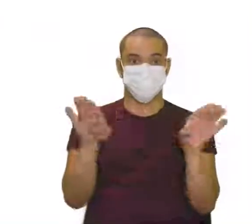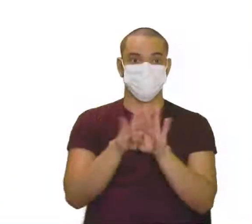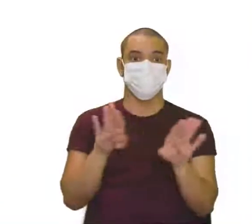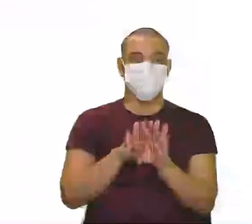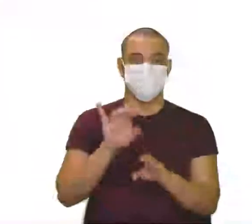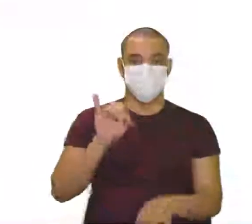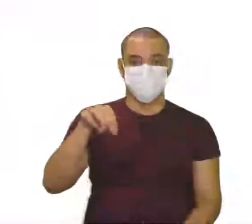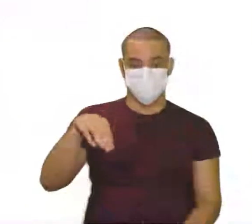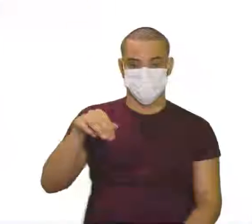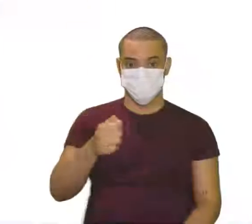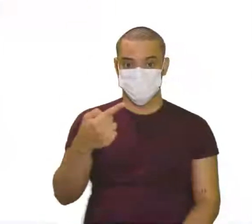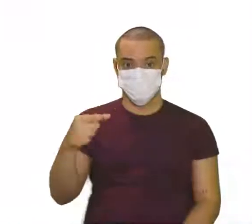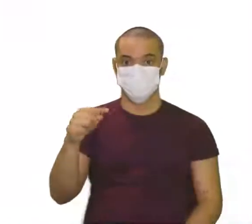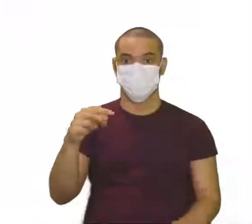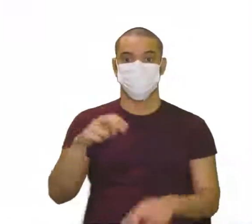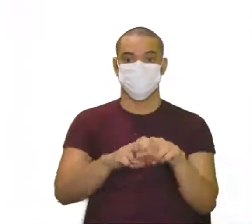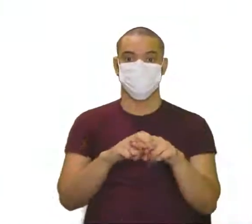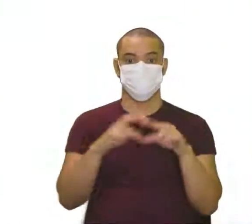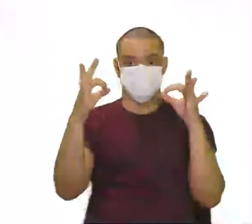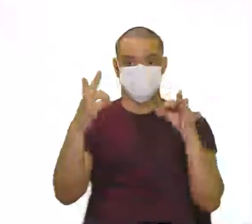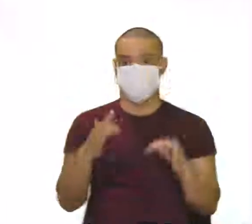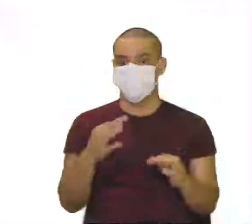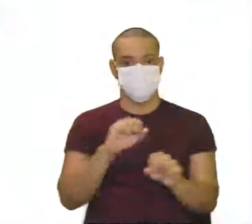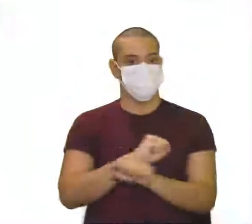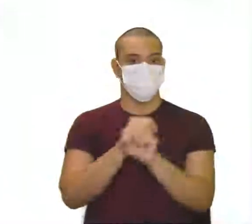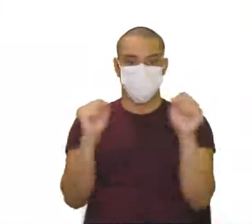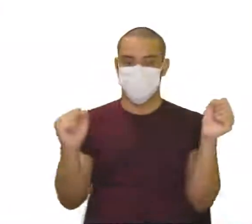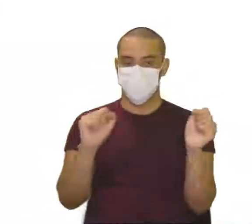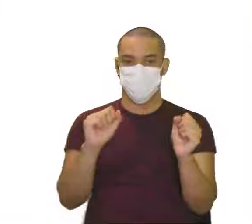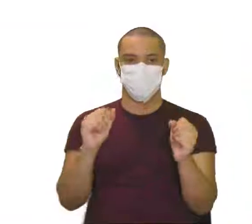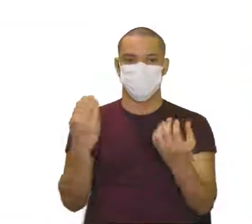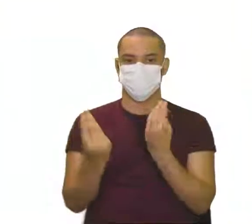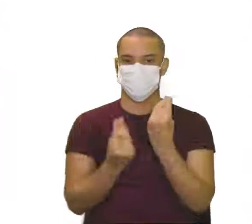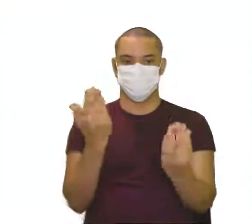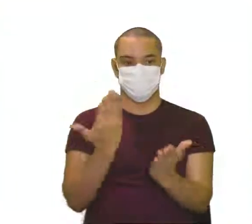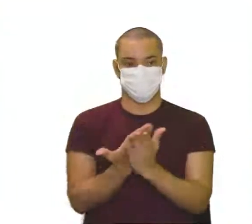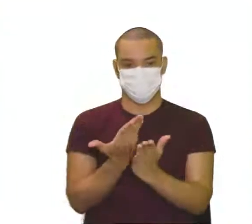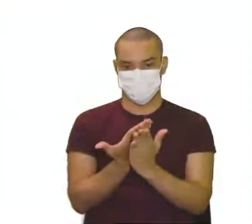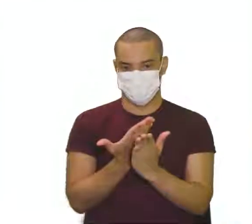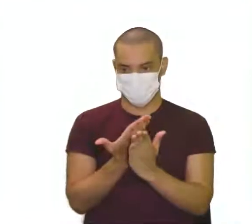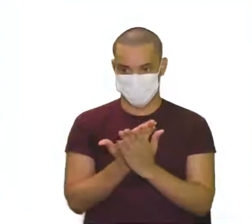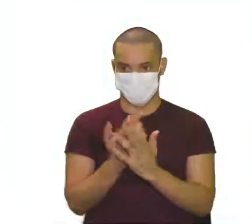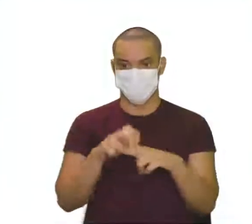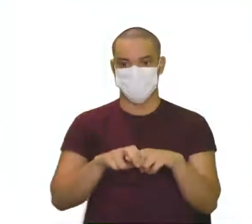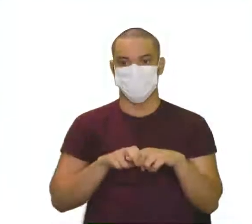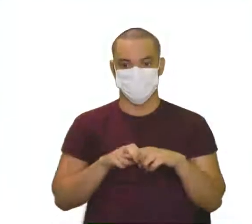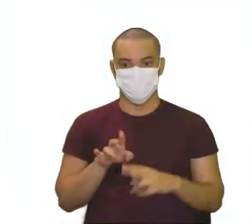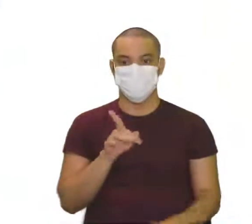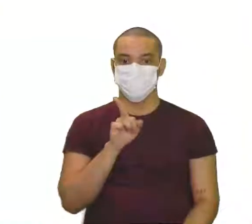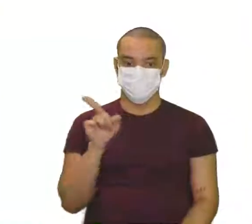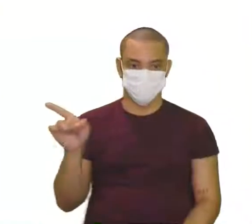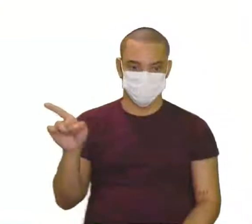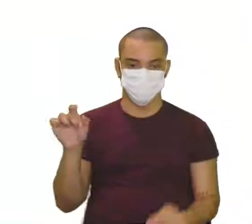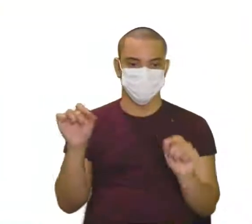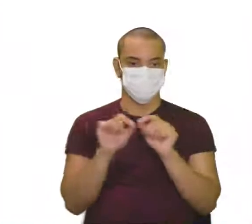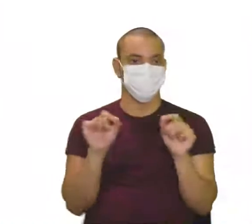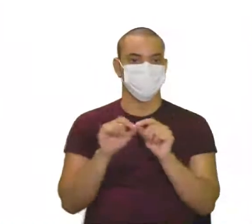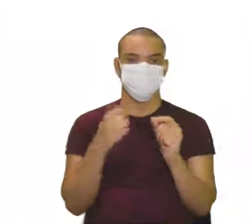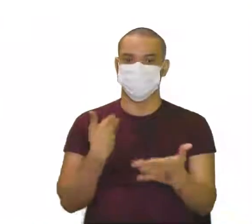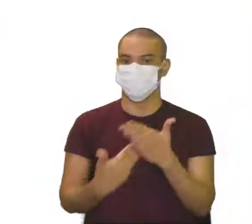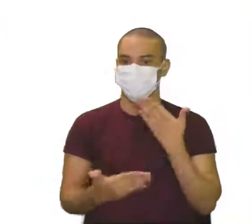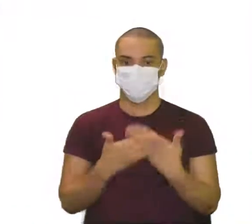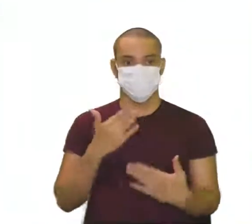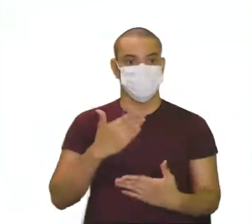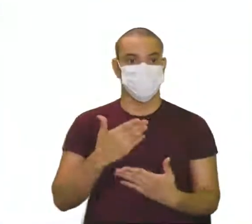A validade dessa afirmação é assegurada independente do sinal da carga estudada, ok? Nesse caso aqui, ó, independente do sinal da